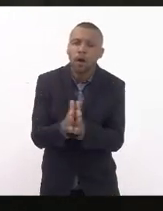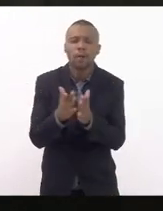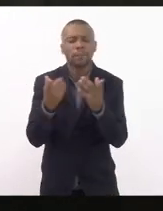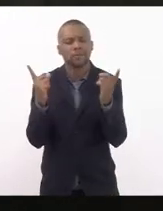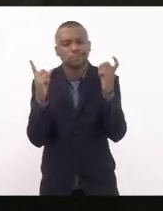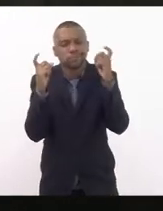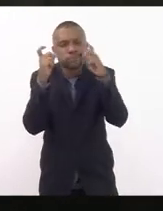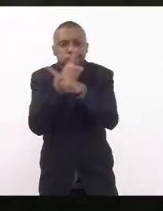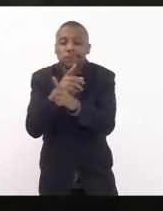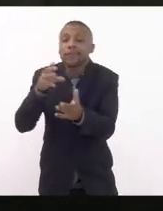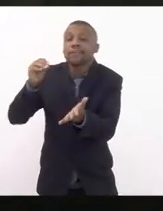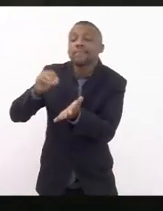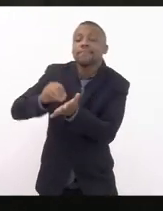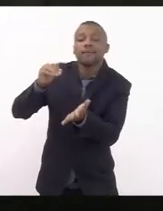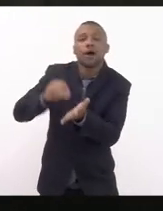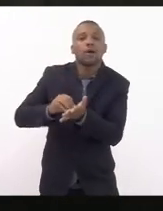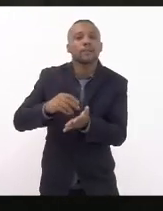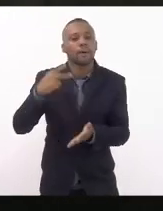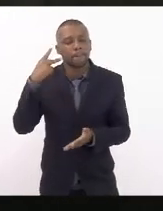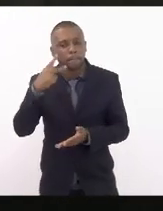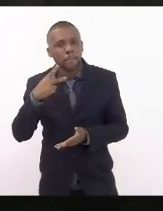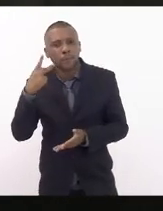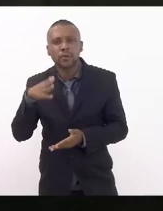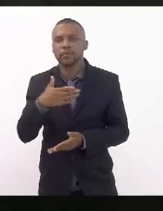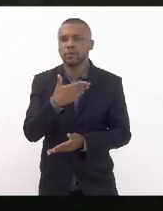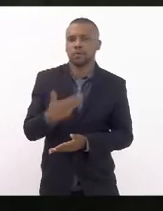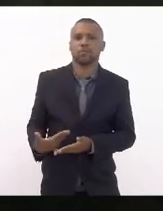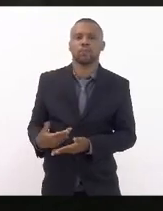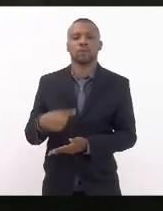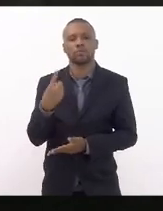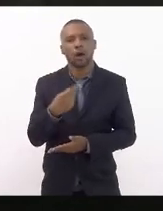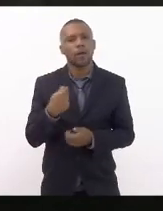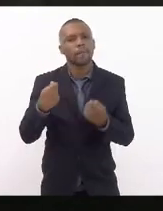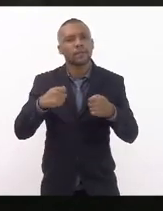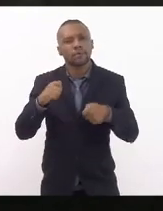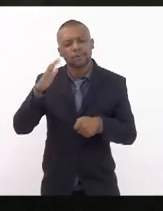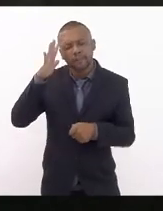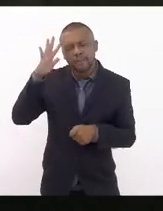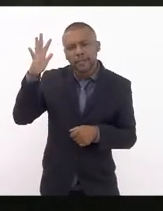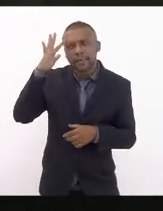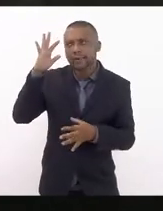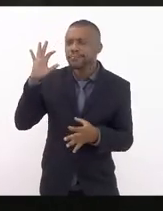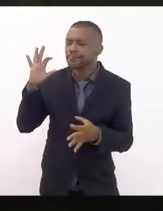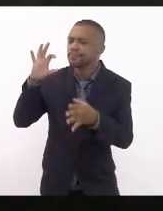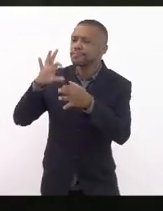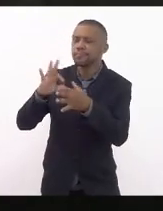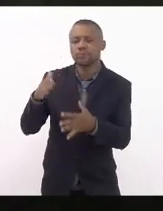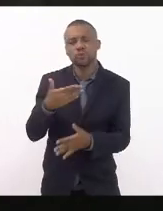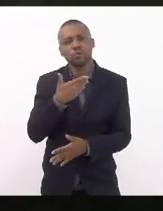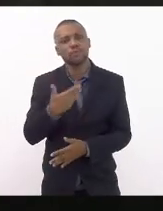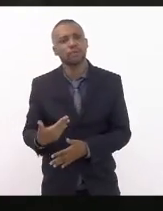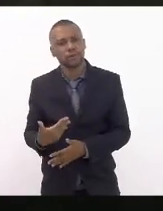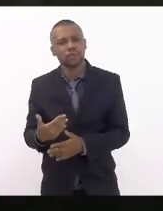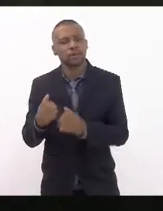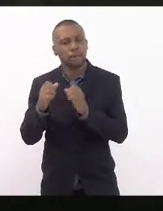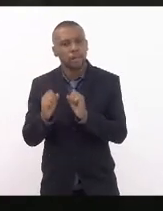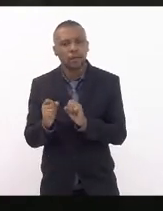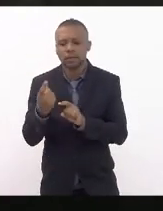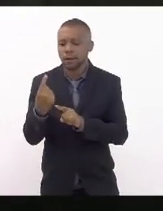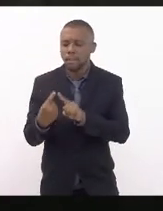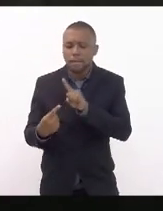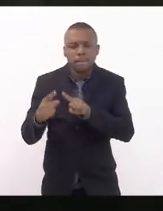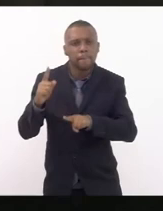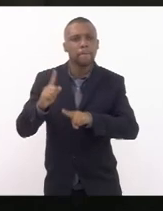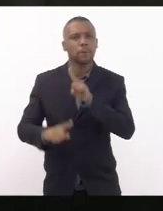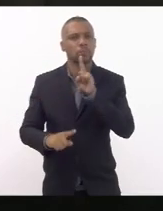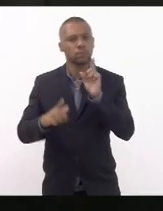têm política pública. Nós temos que pensar, sim, num governo que possa mudar